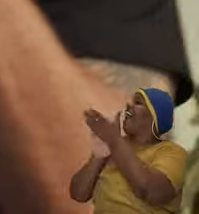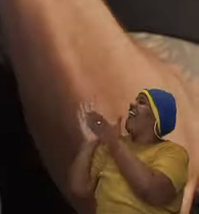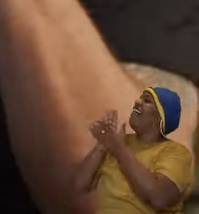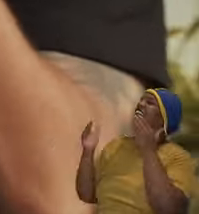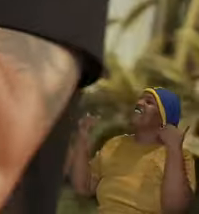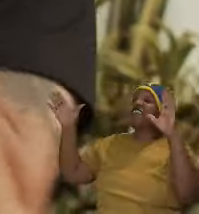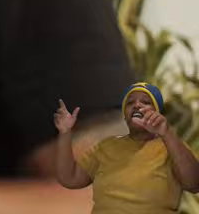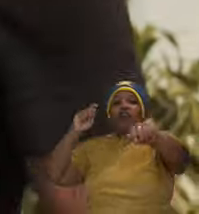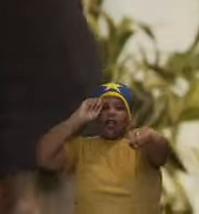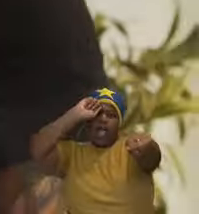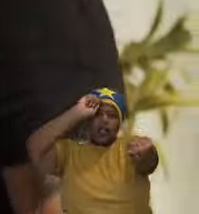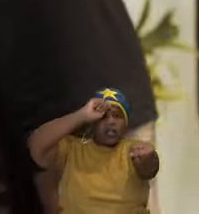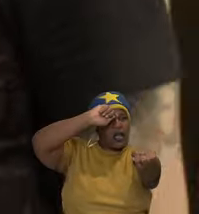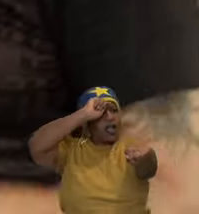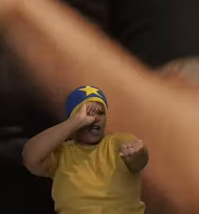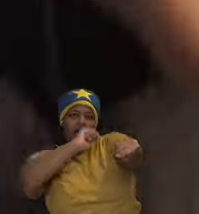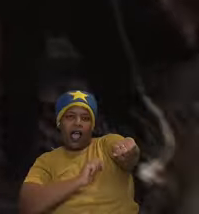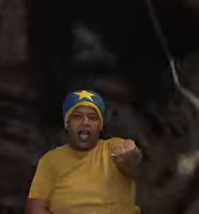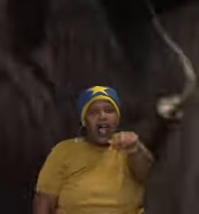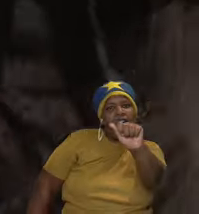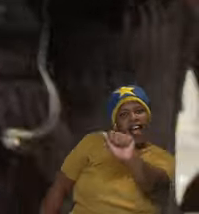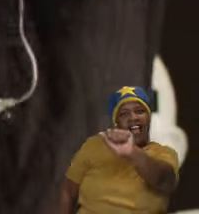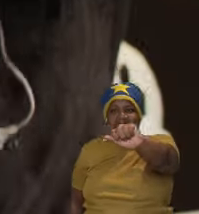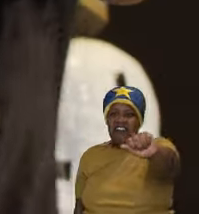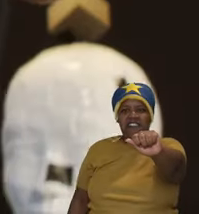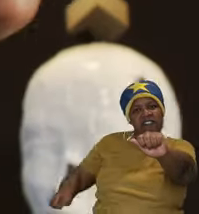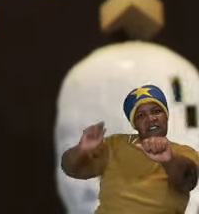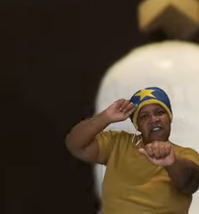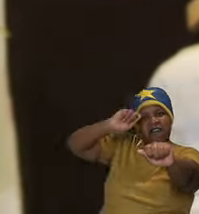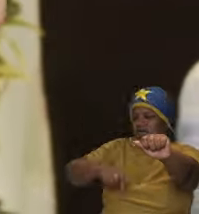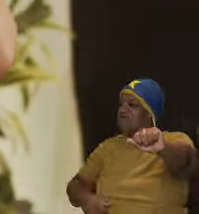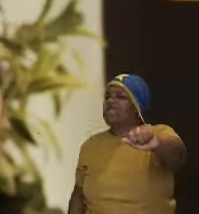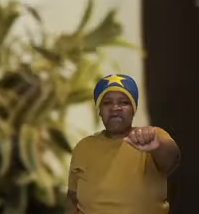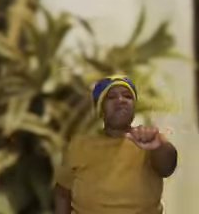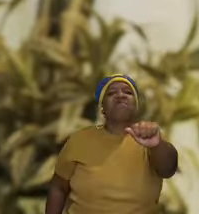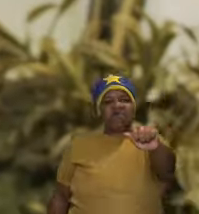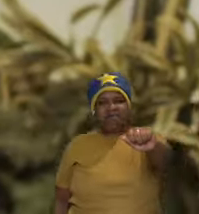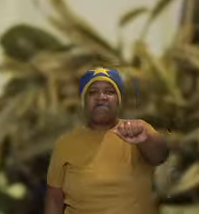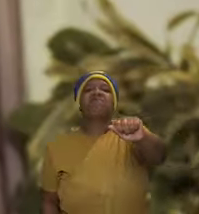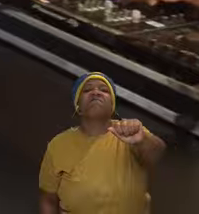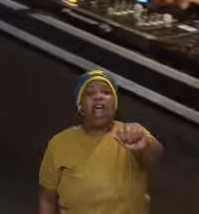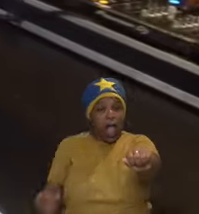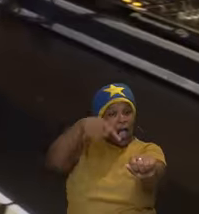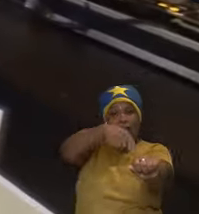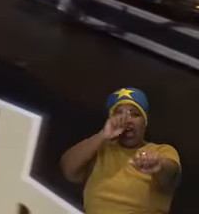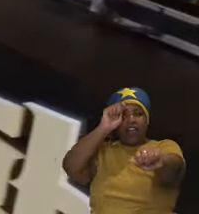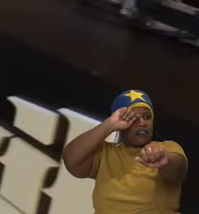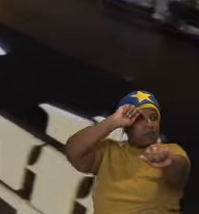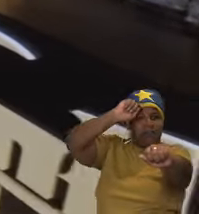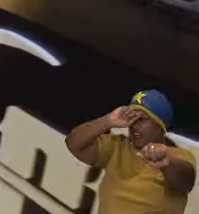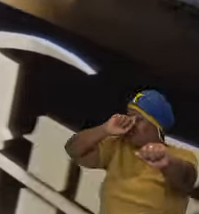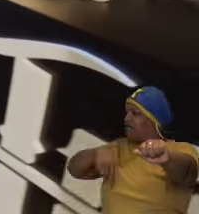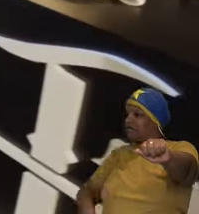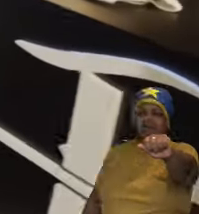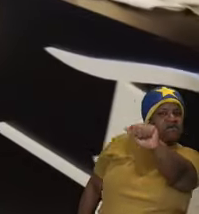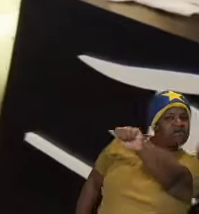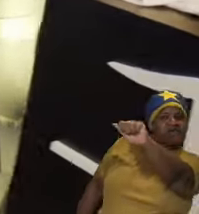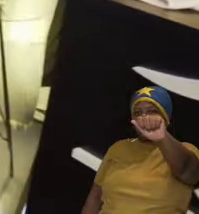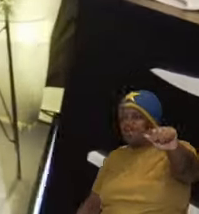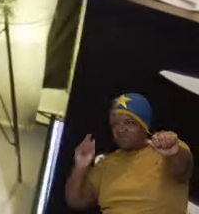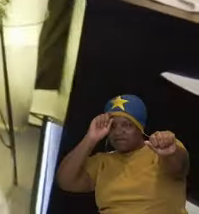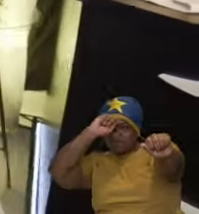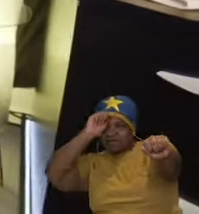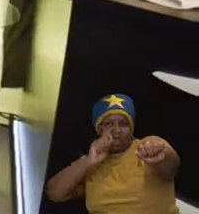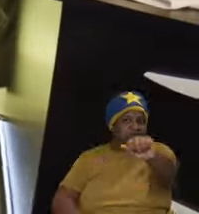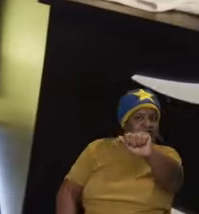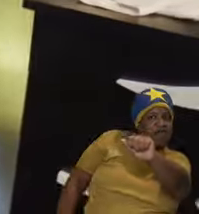Carro de malandro, carro de malandro. Carro de malandro, intima quando vira essa. Carro de malandro, carro